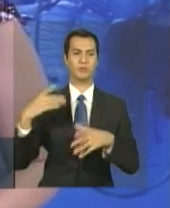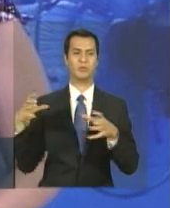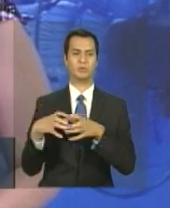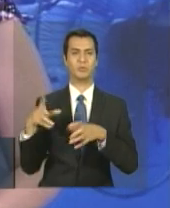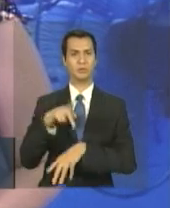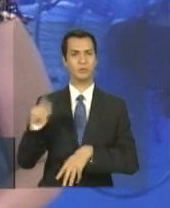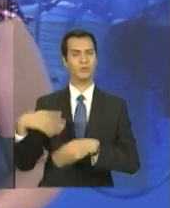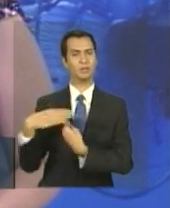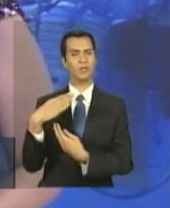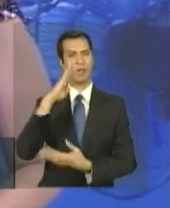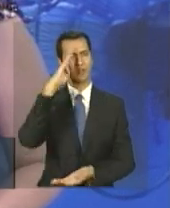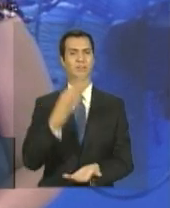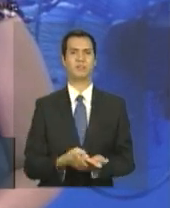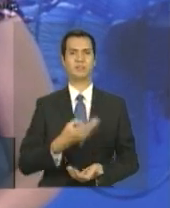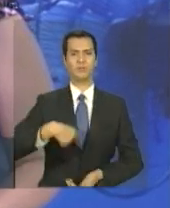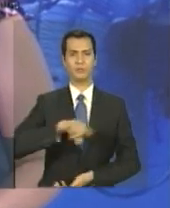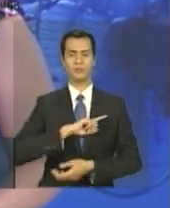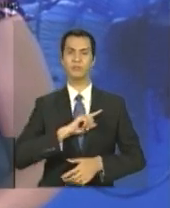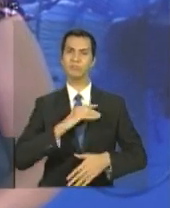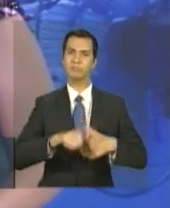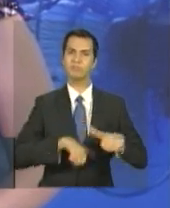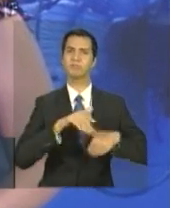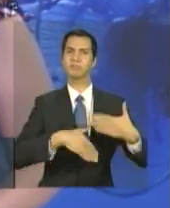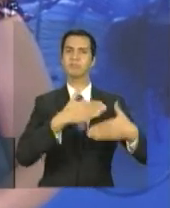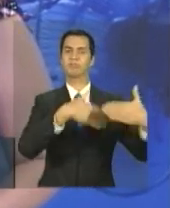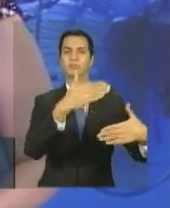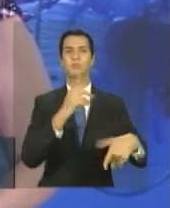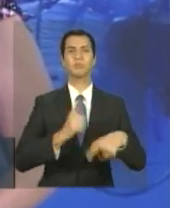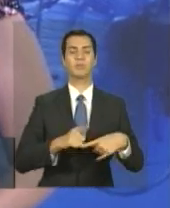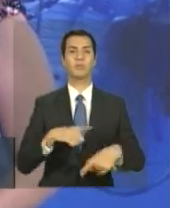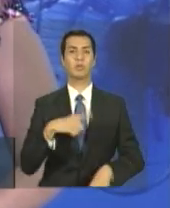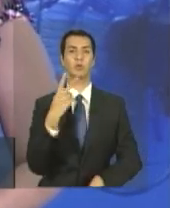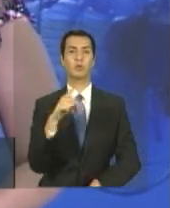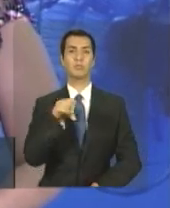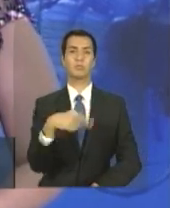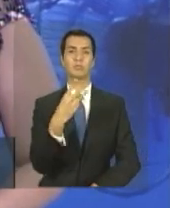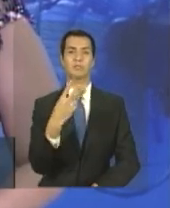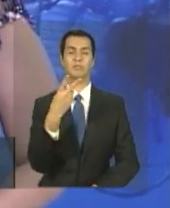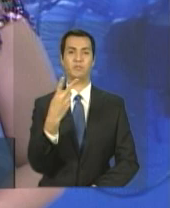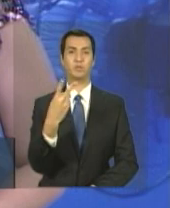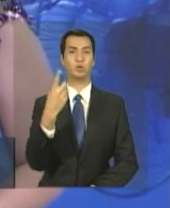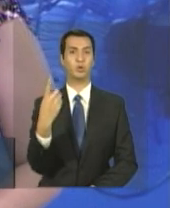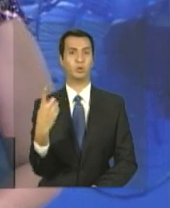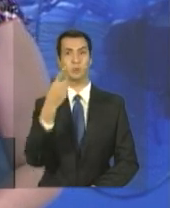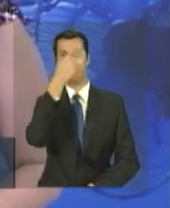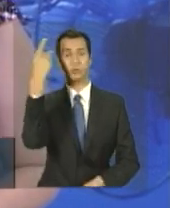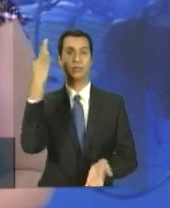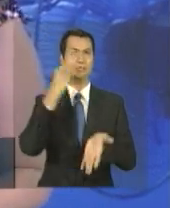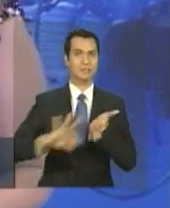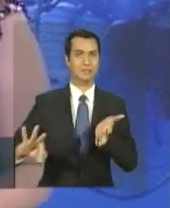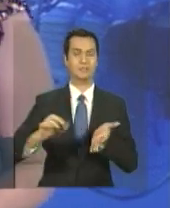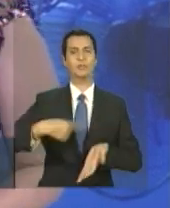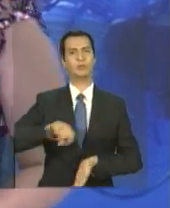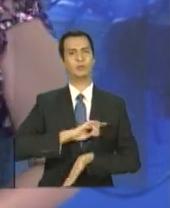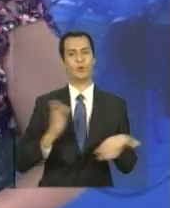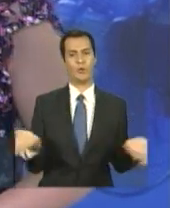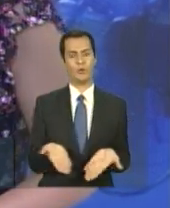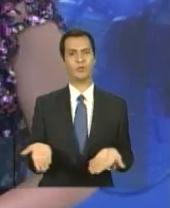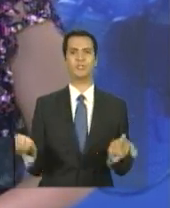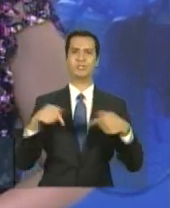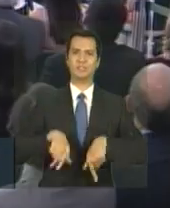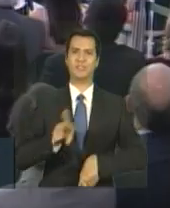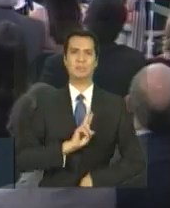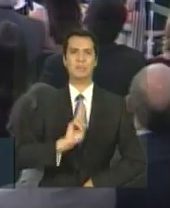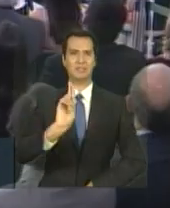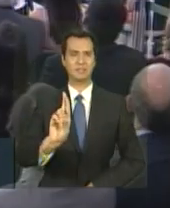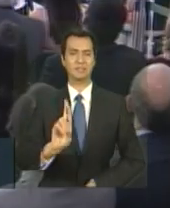potencial transformador dos 2.321 inscritos que nós aqui hoje representamos. E para